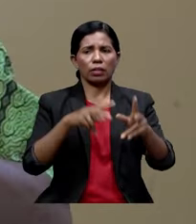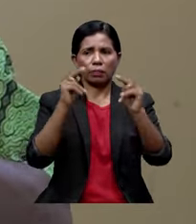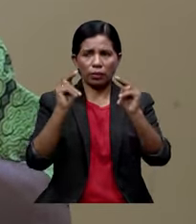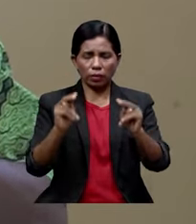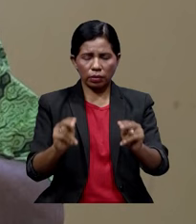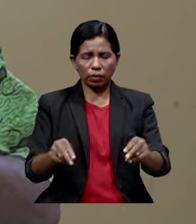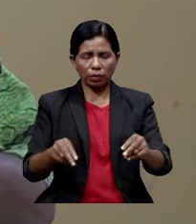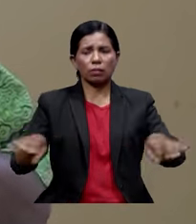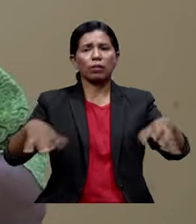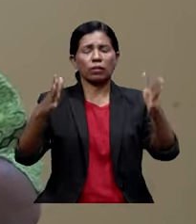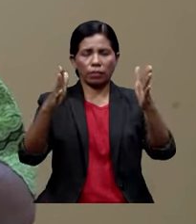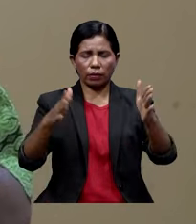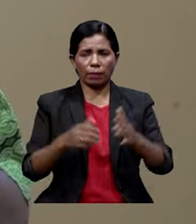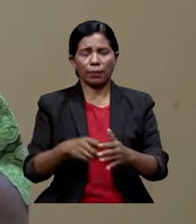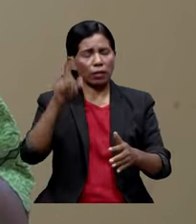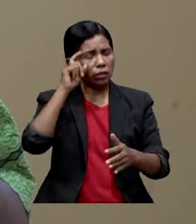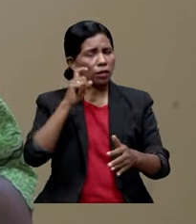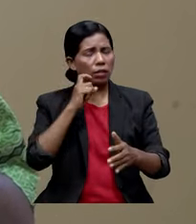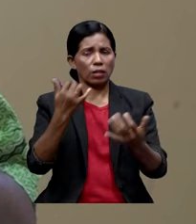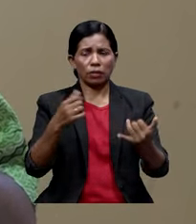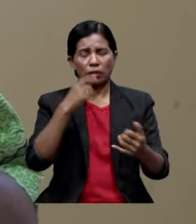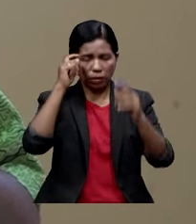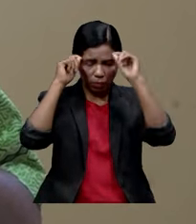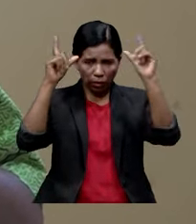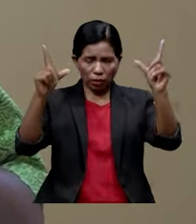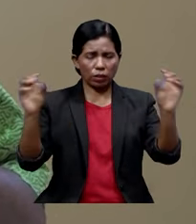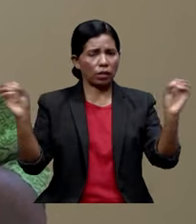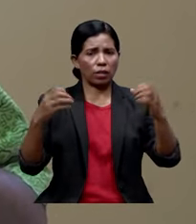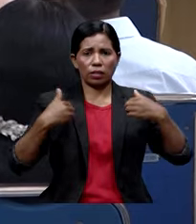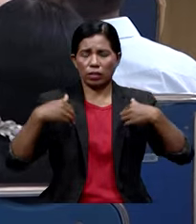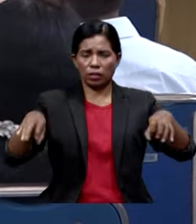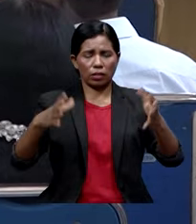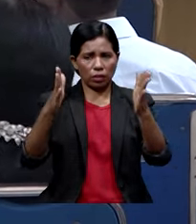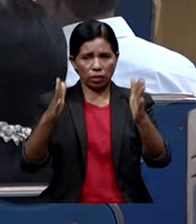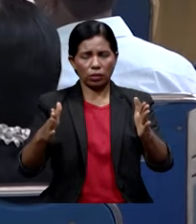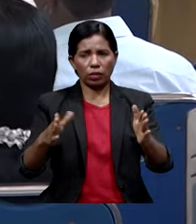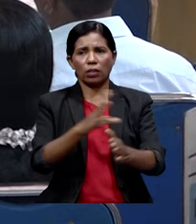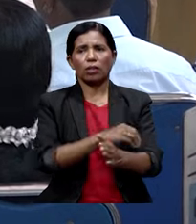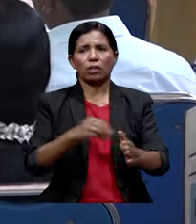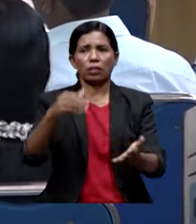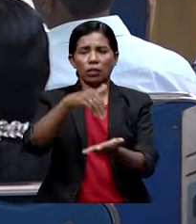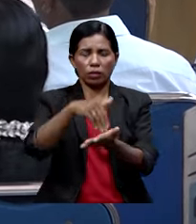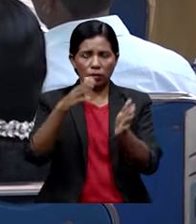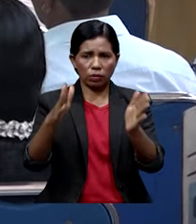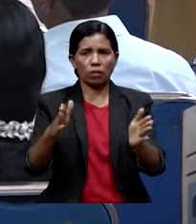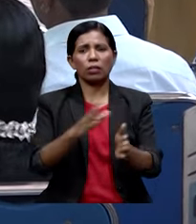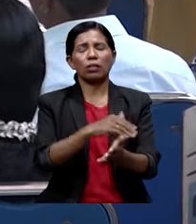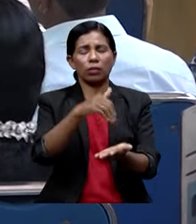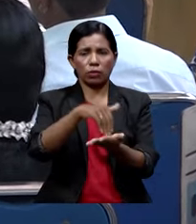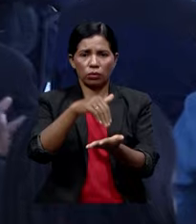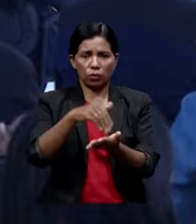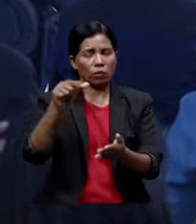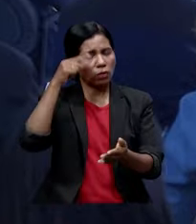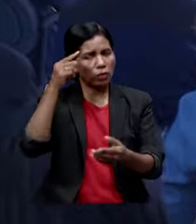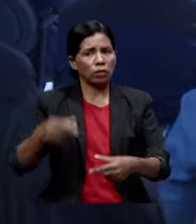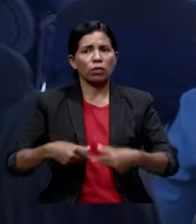recursos humanos. Xanana Moça afirma que na Timor-Leste sem menos recursos humanos, no Nero Bolsa Estudo, mas o governo oferece pela aumenta